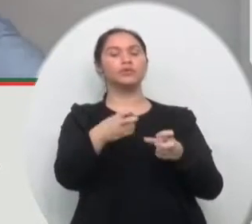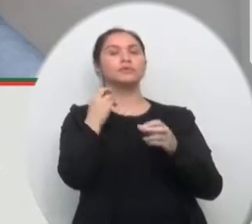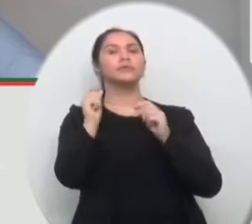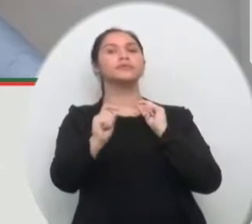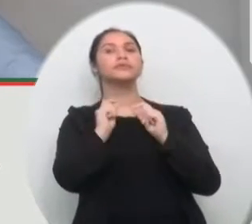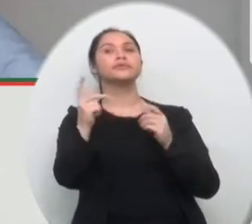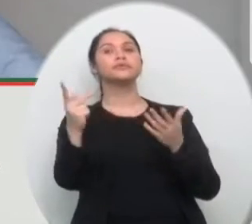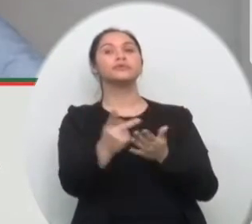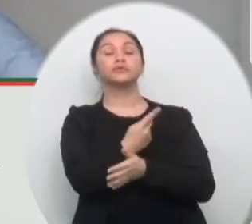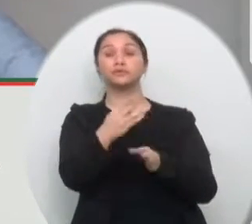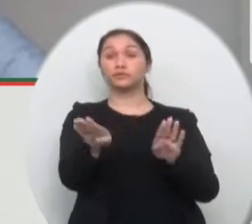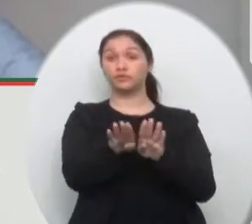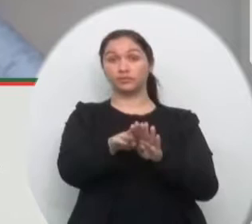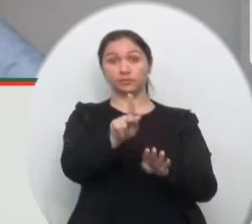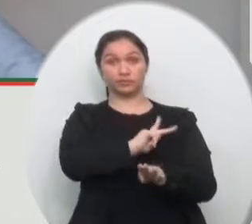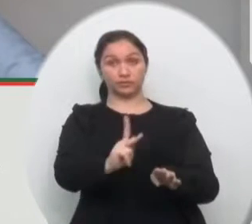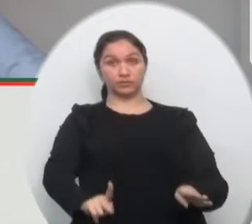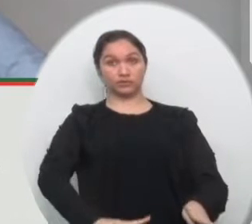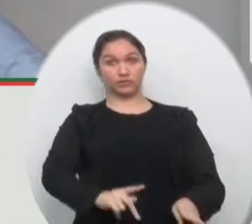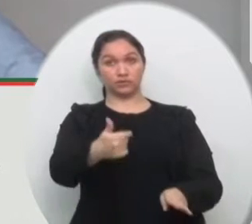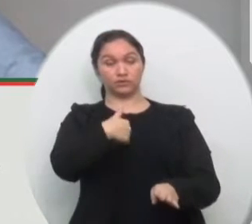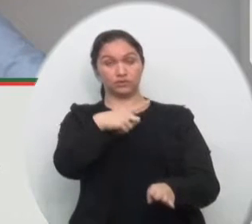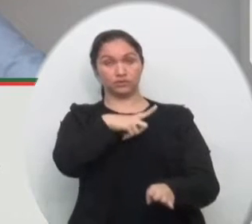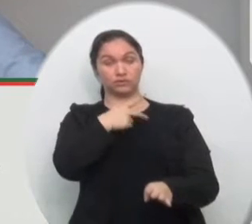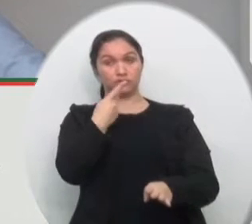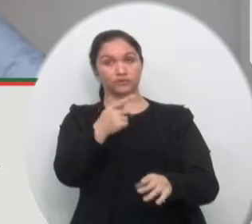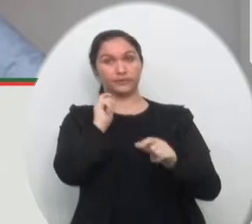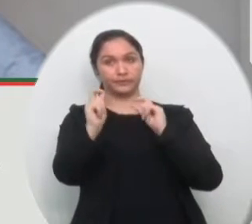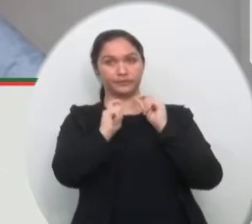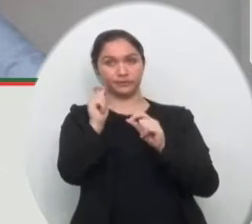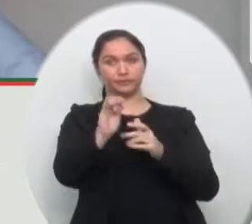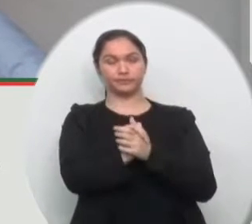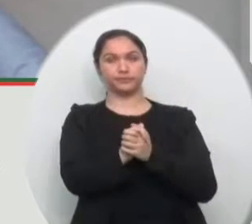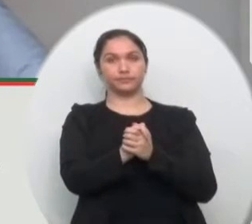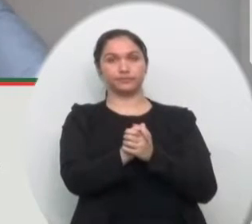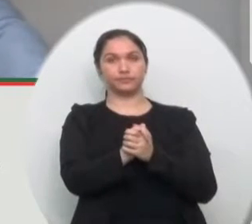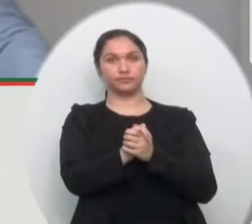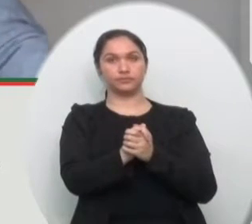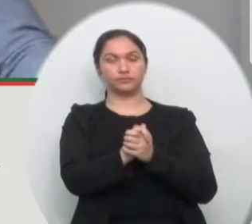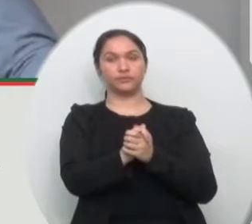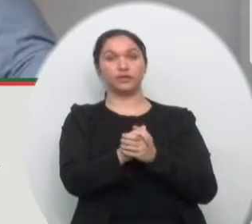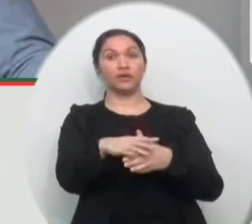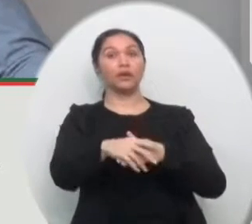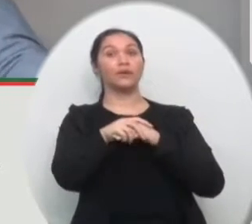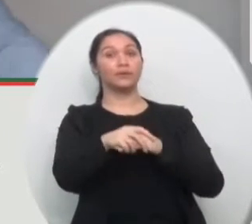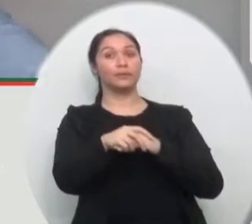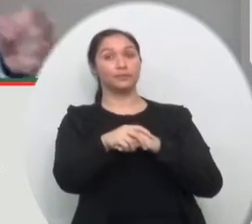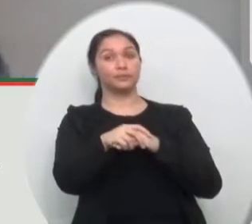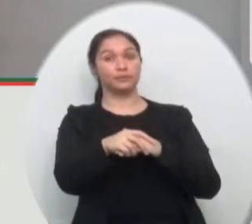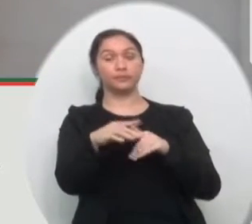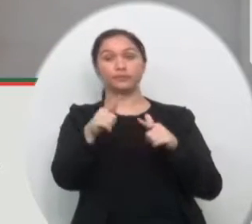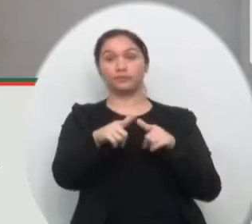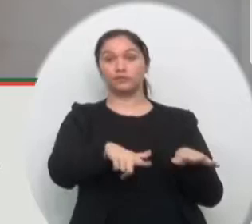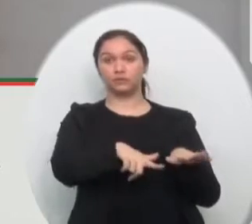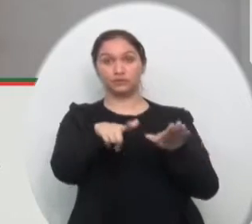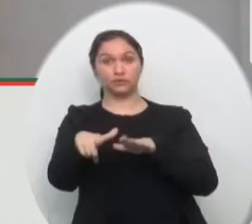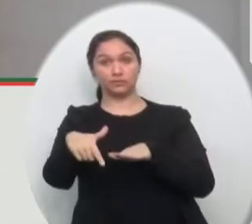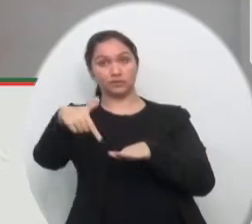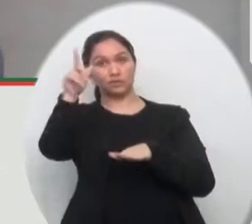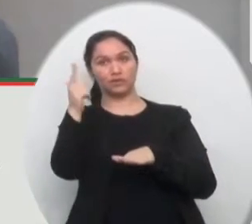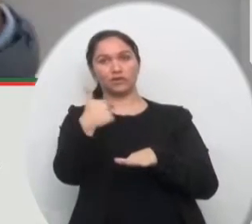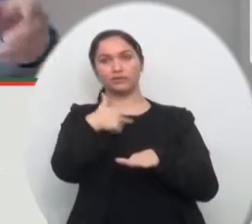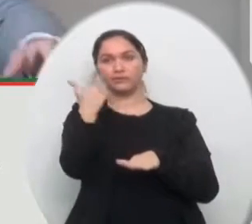senhor presidente, eu não poderia me furtar a oportunidade de fazer um cumprimento. Já que na semana passada não foi possível,